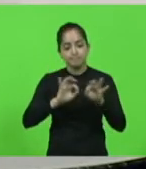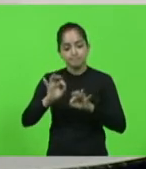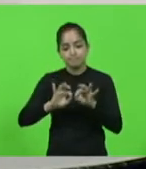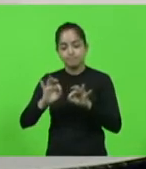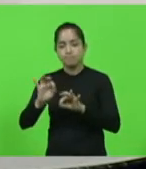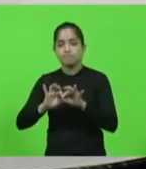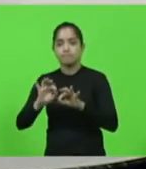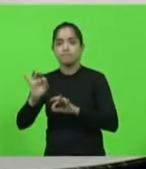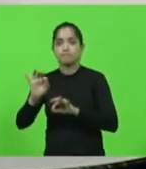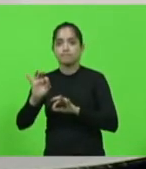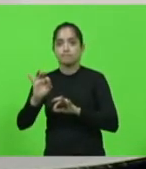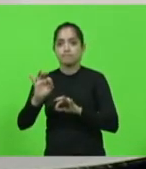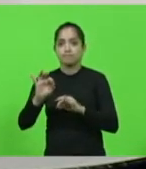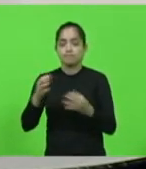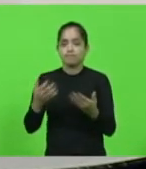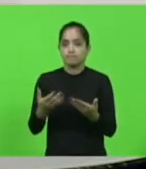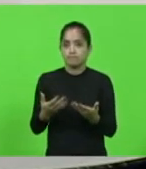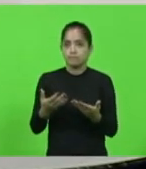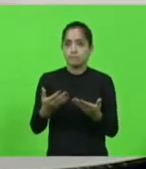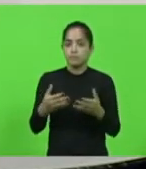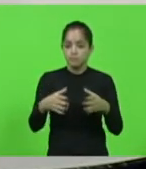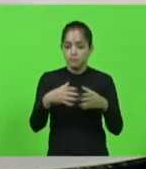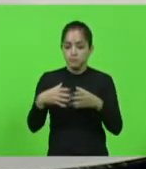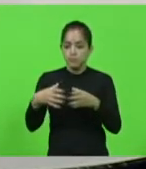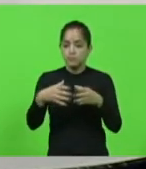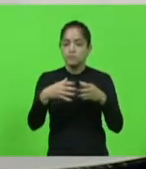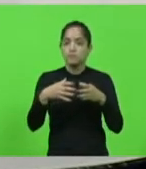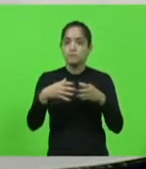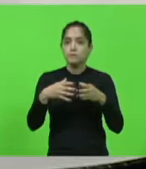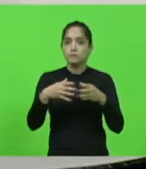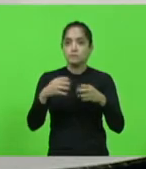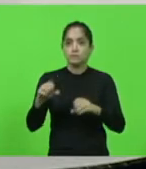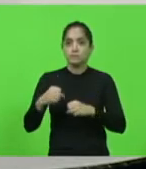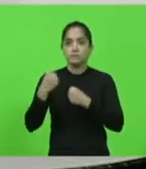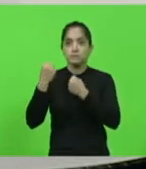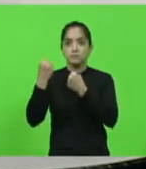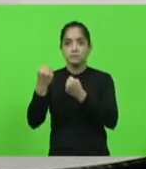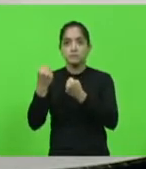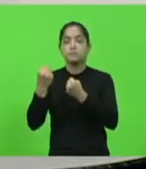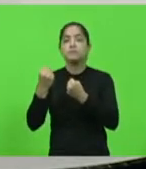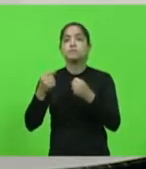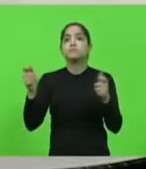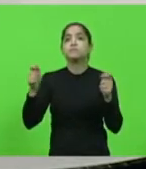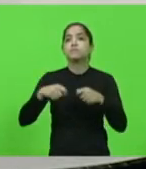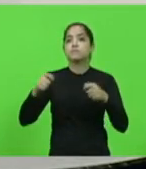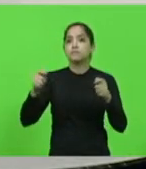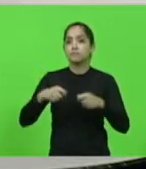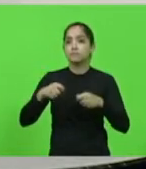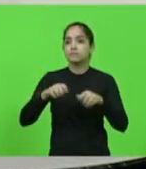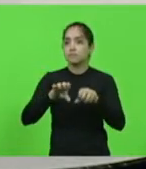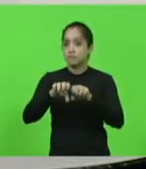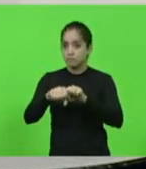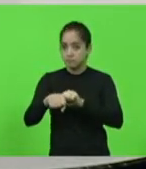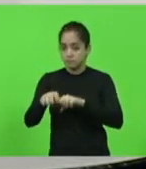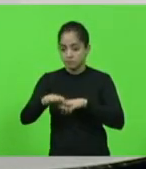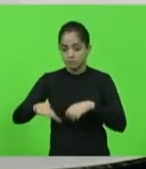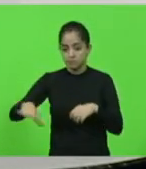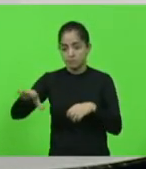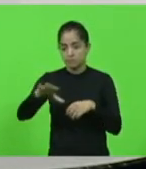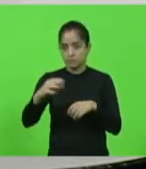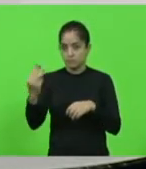Parlamento situações, cenários de empoderamento, de capacitação, de formação do terceiro setor,